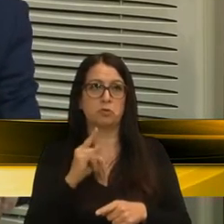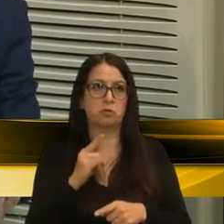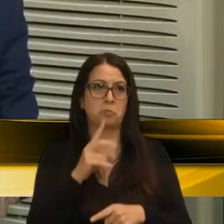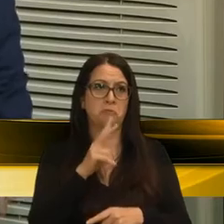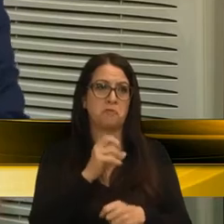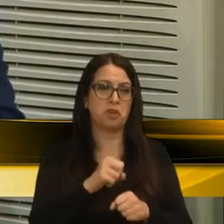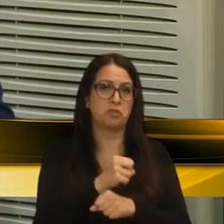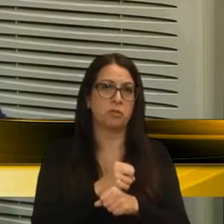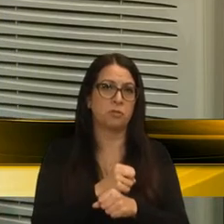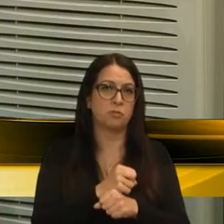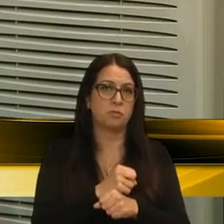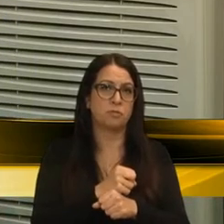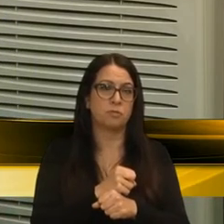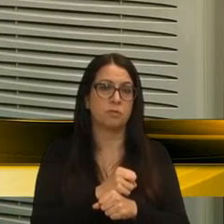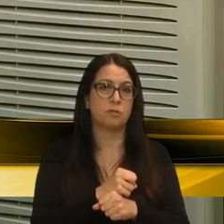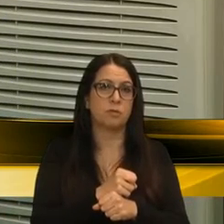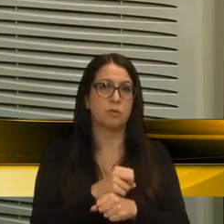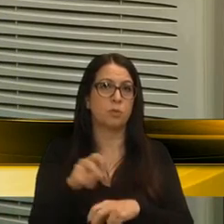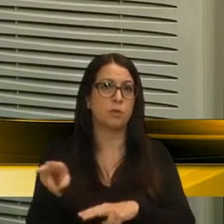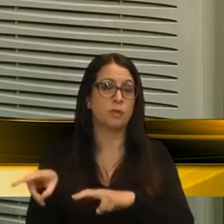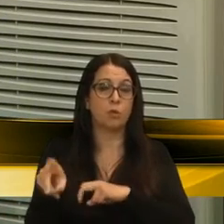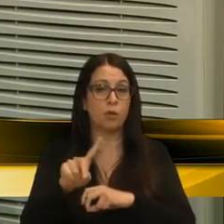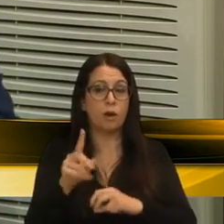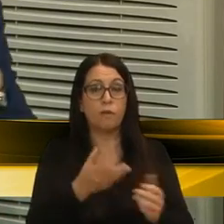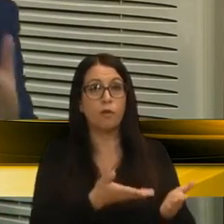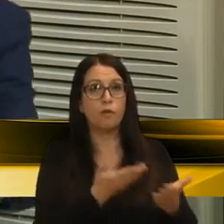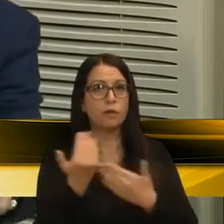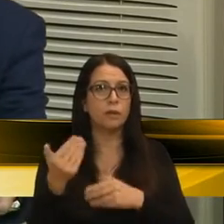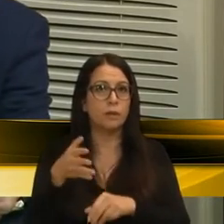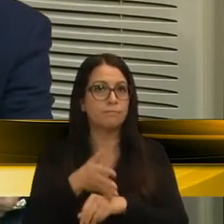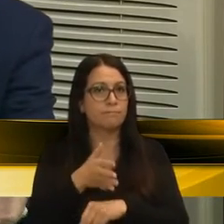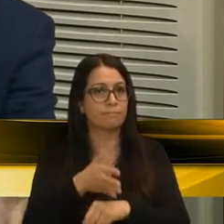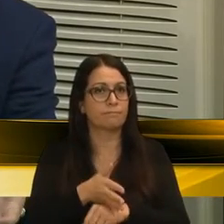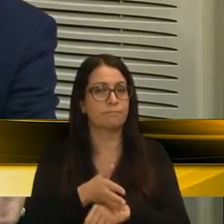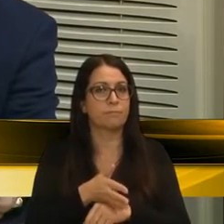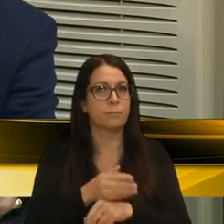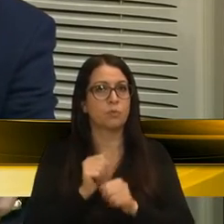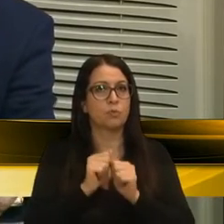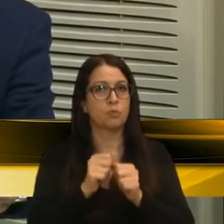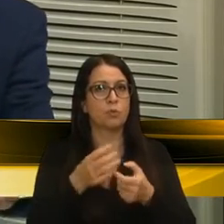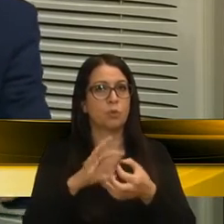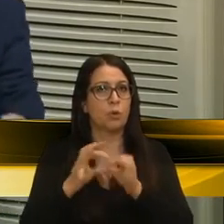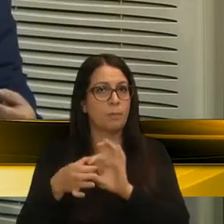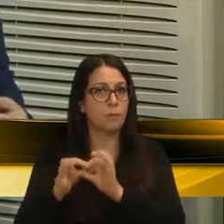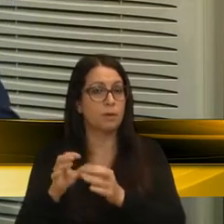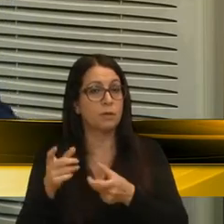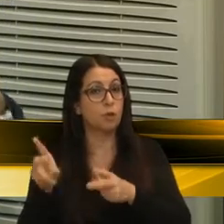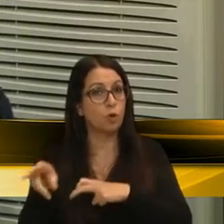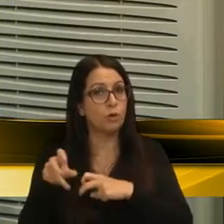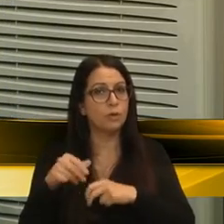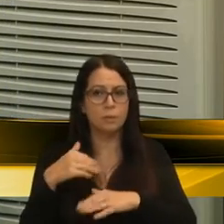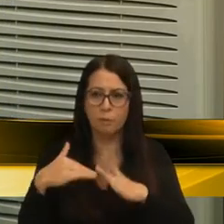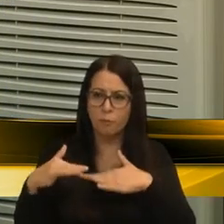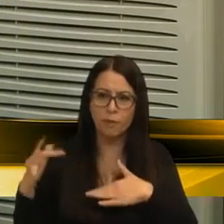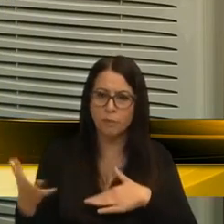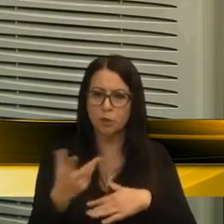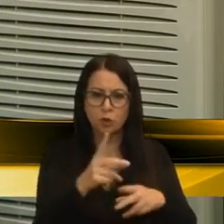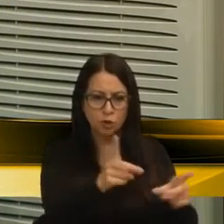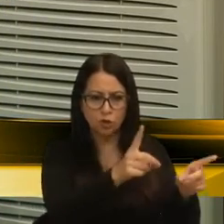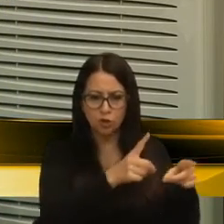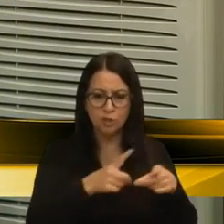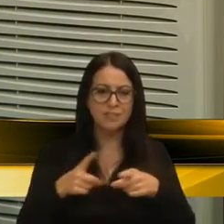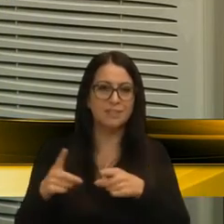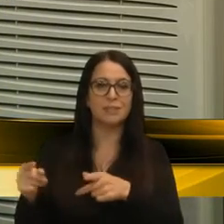anos que o interior não foi convidado a participar através das olimpíadas coloniais que movimentavam todos os distritos